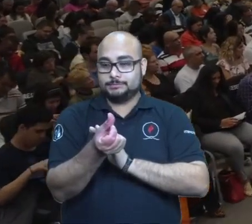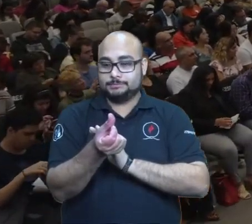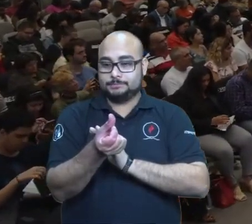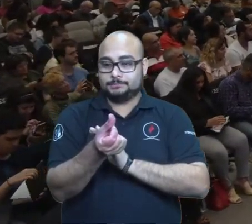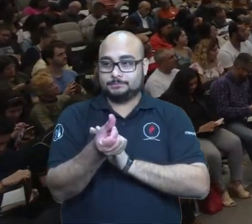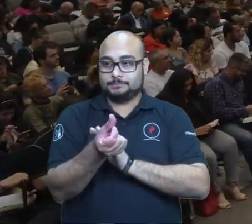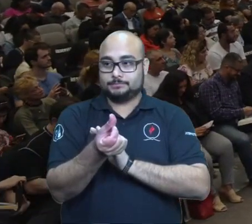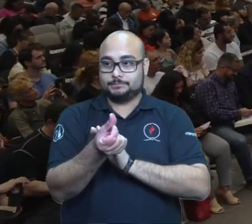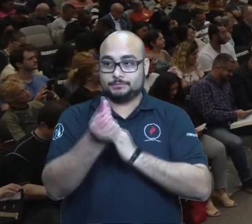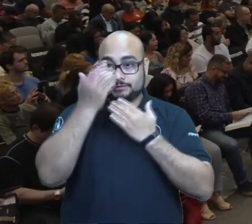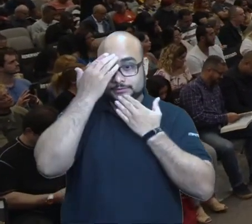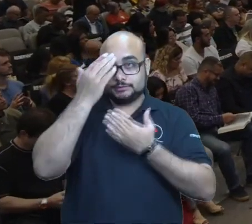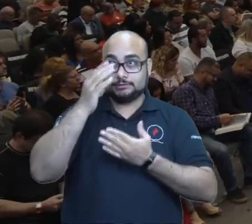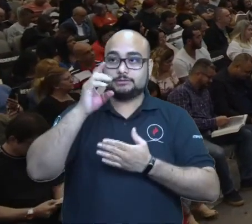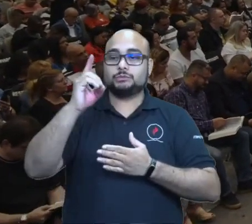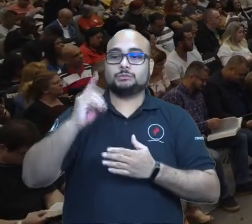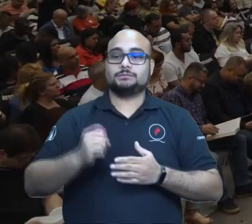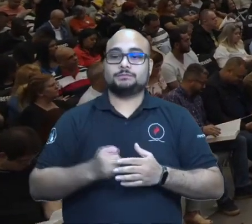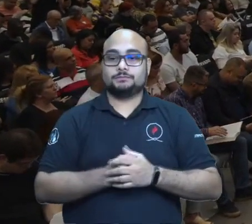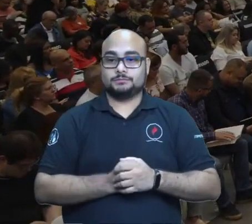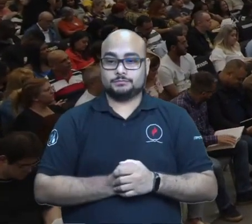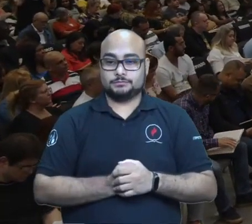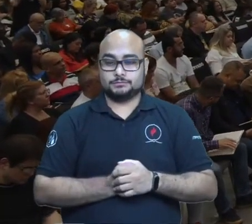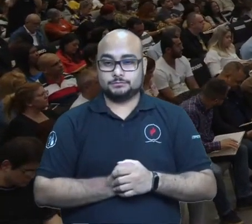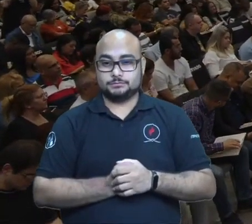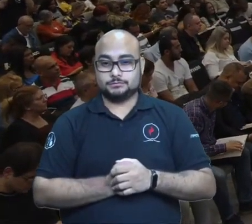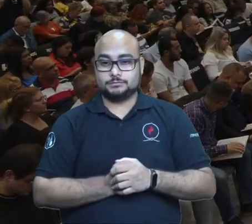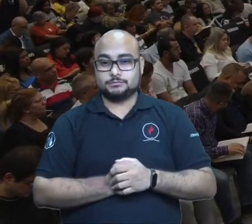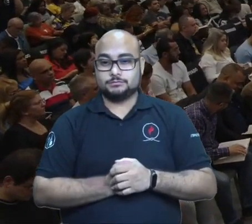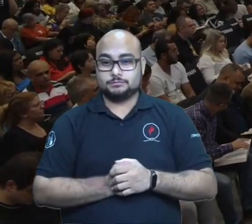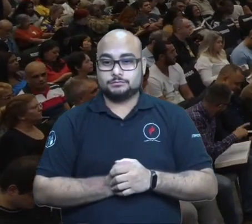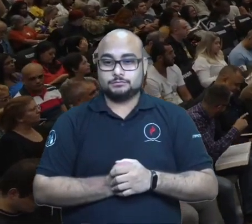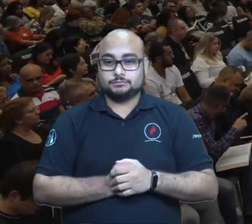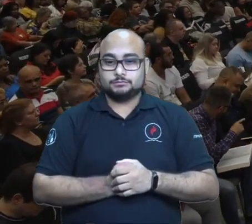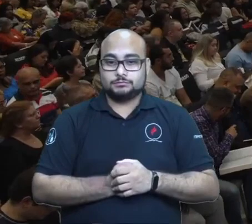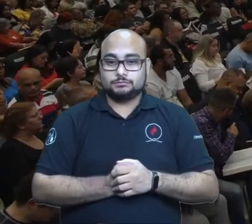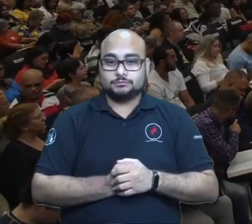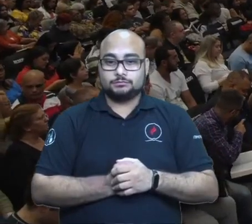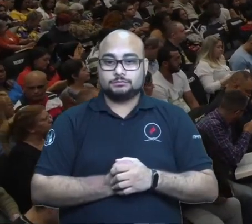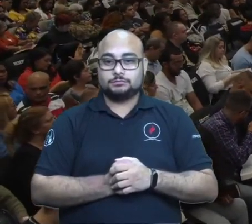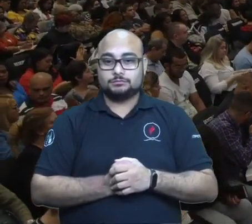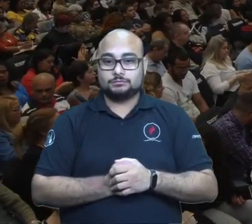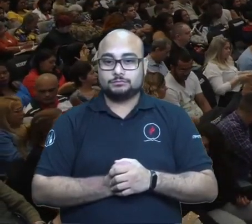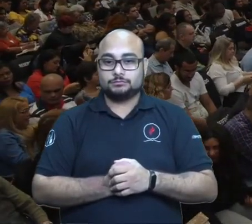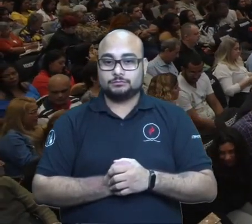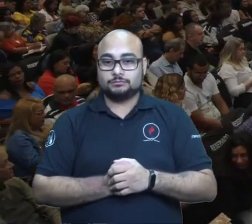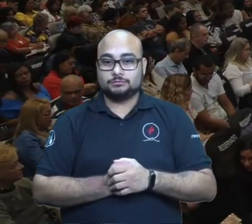graças a Deus graças a Deus